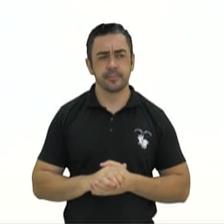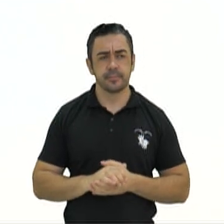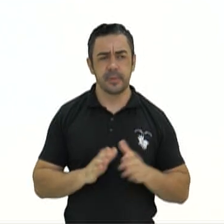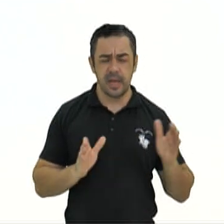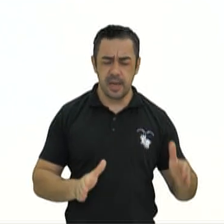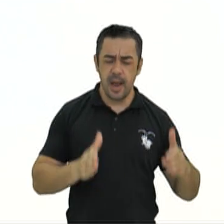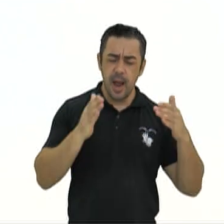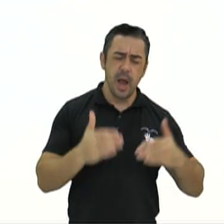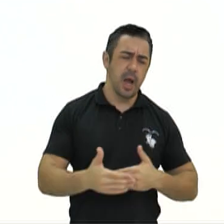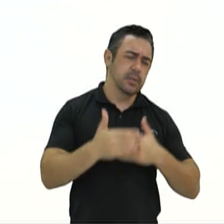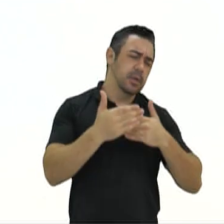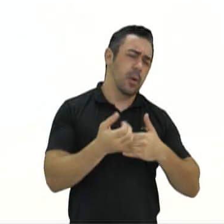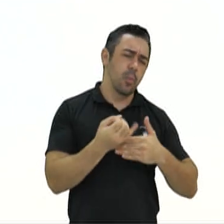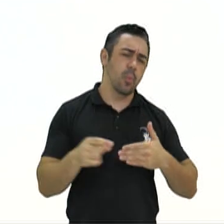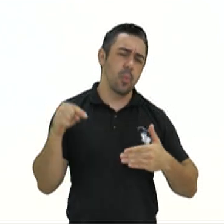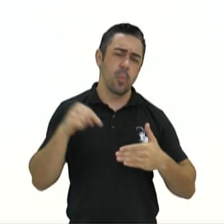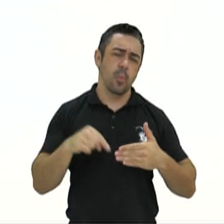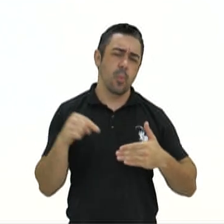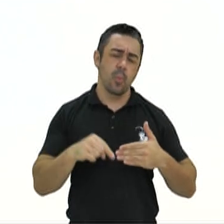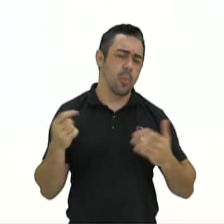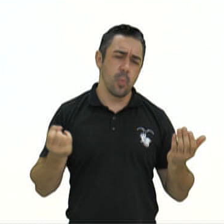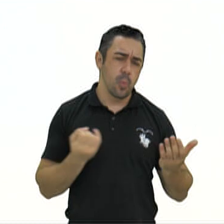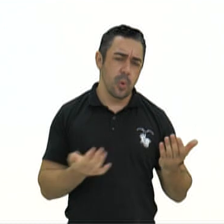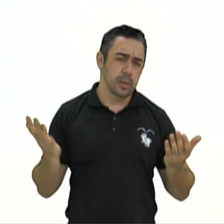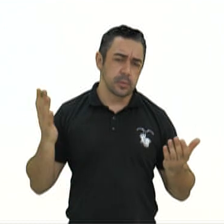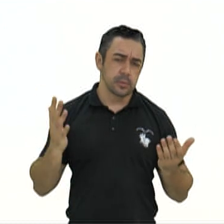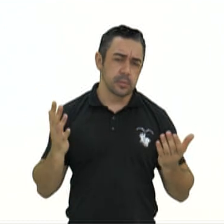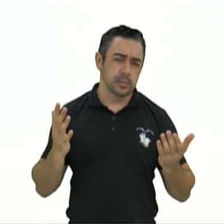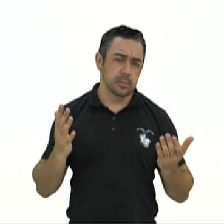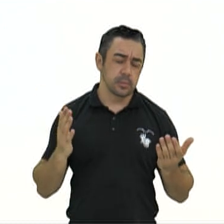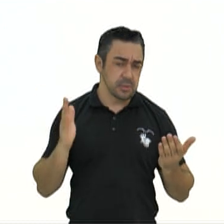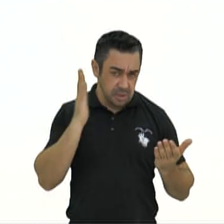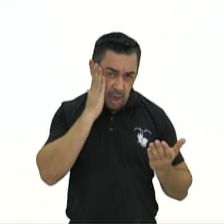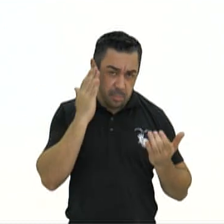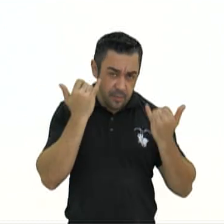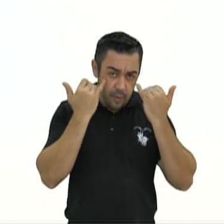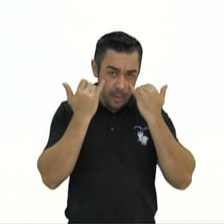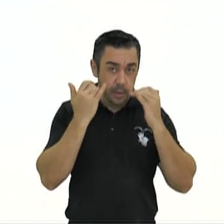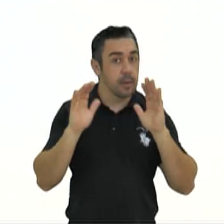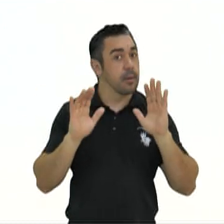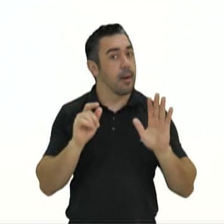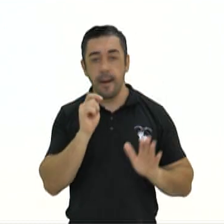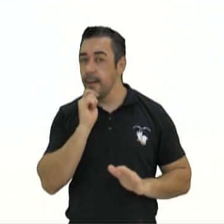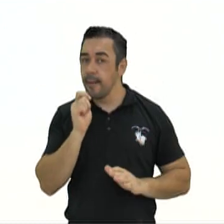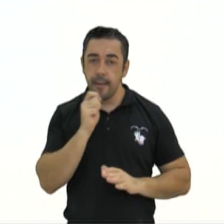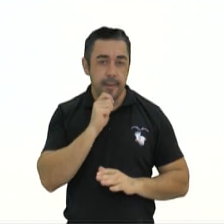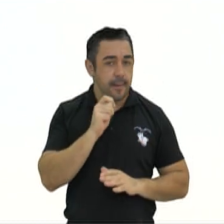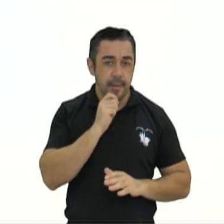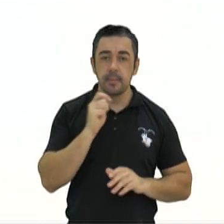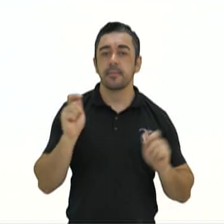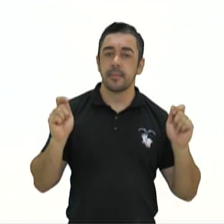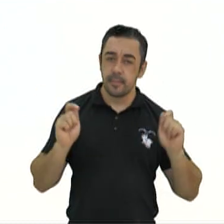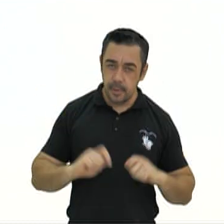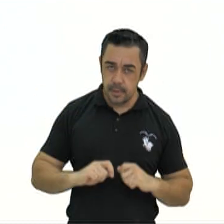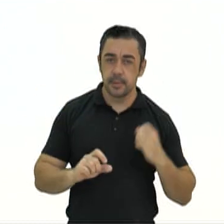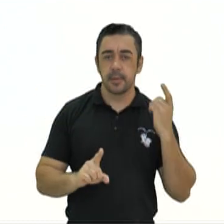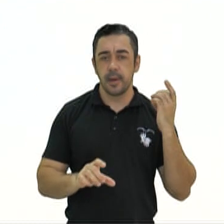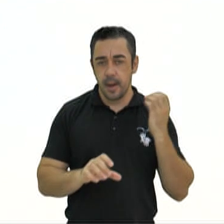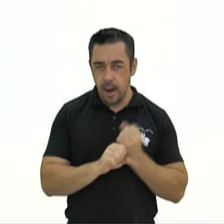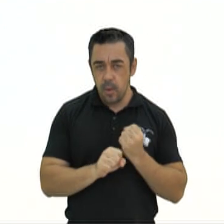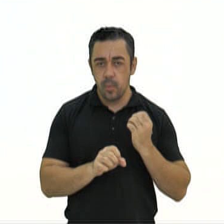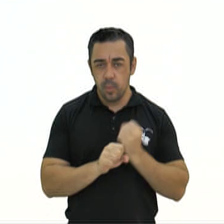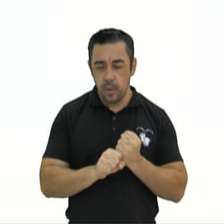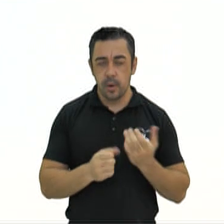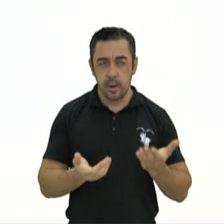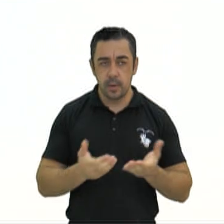caixa cúbica? Qual que é a capacidade dela? Nós temos essa informação? Ainda não, mas podemos calcular,